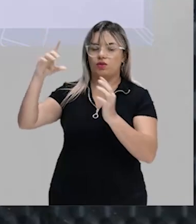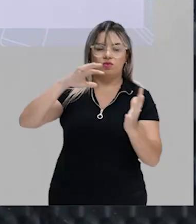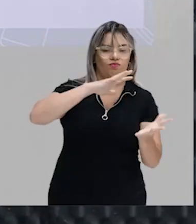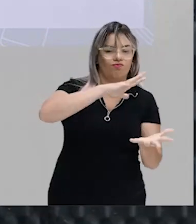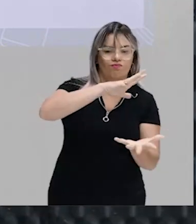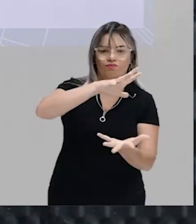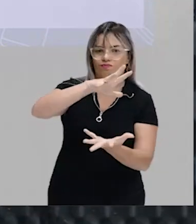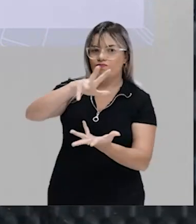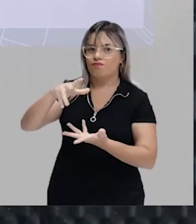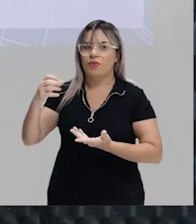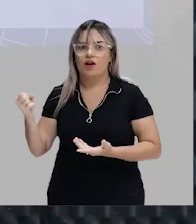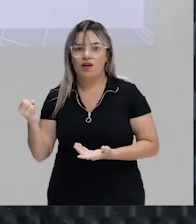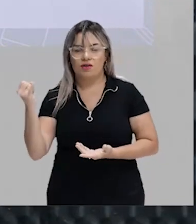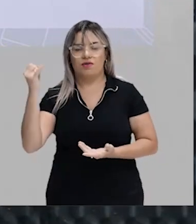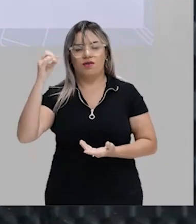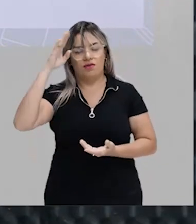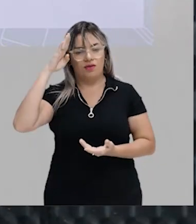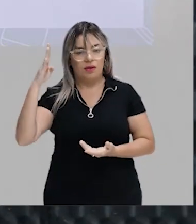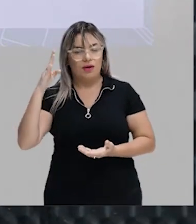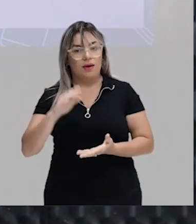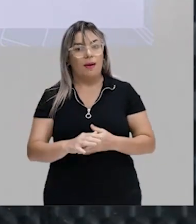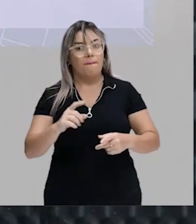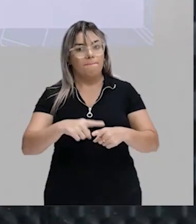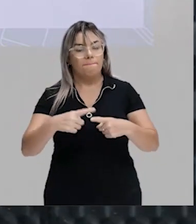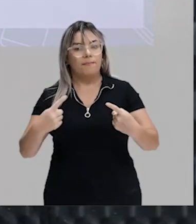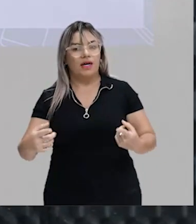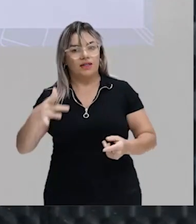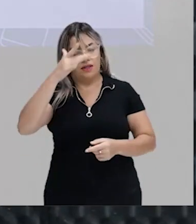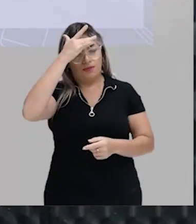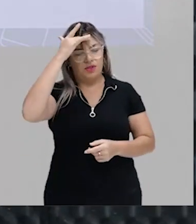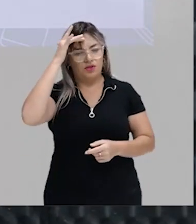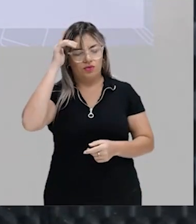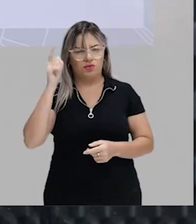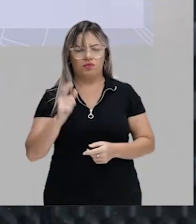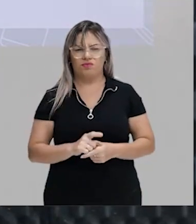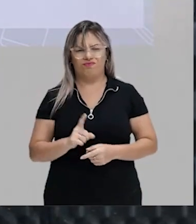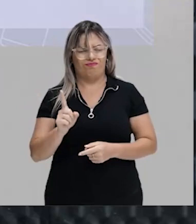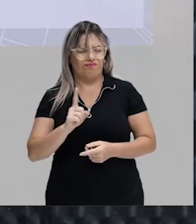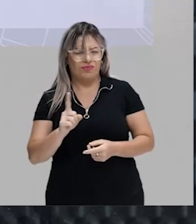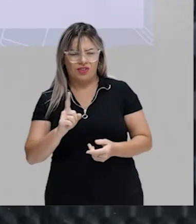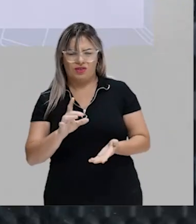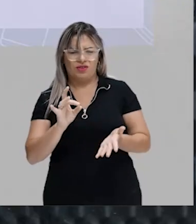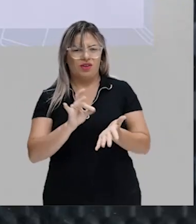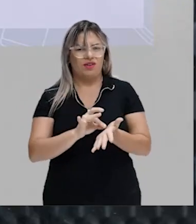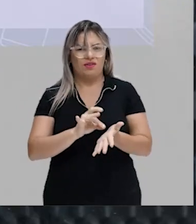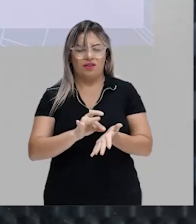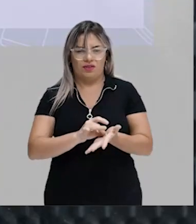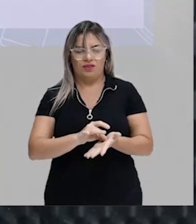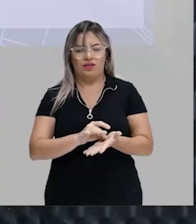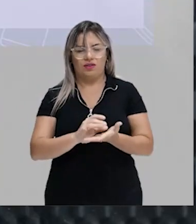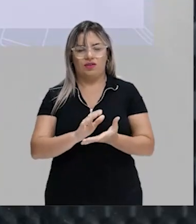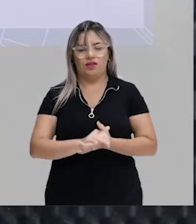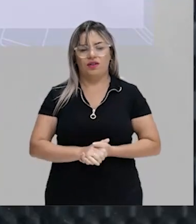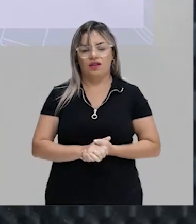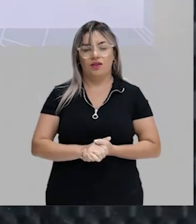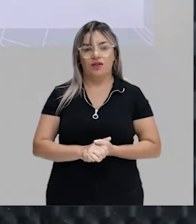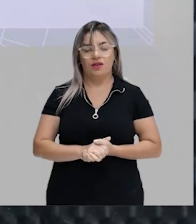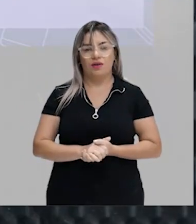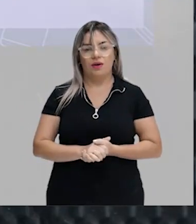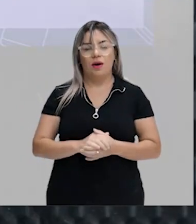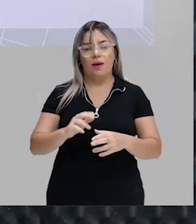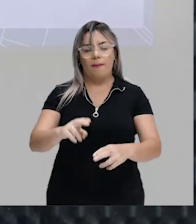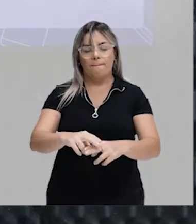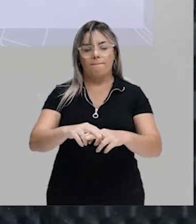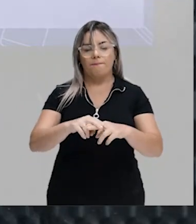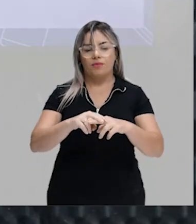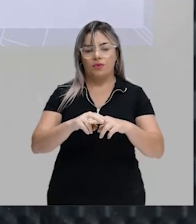há pessoas que não consideram isso uma verdade. E aí, o lema dos teocêntricos, o